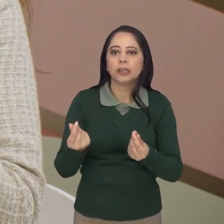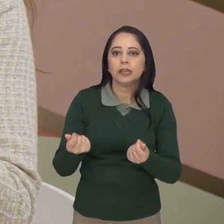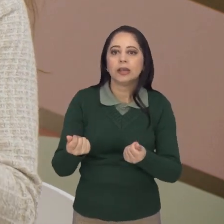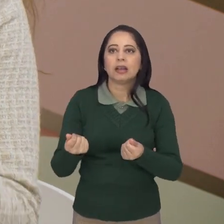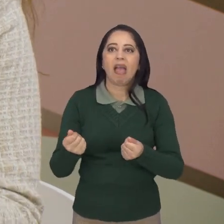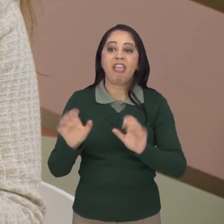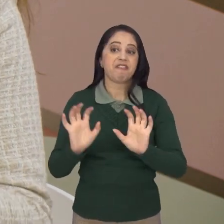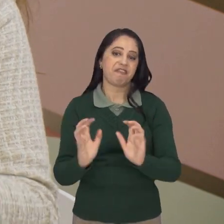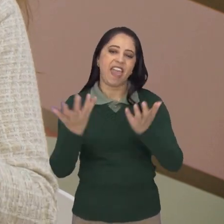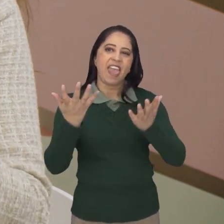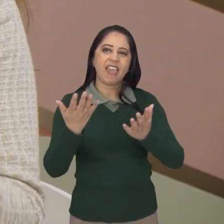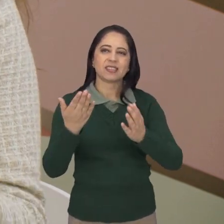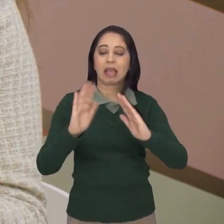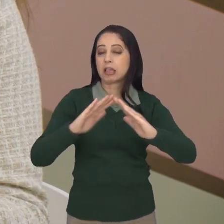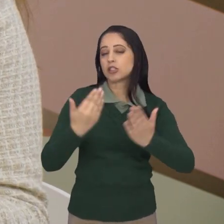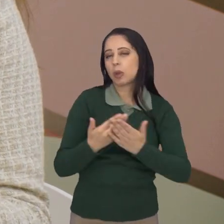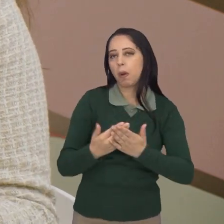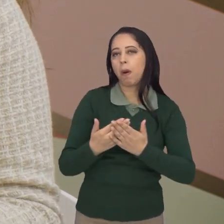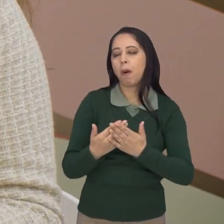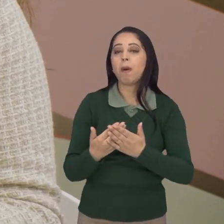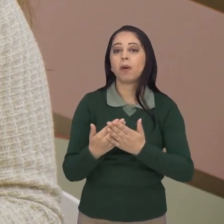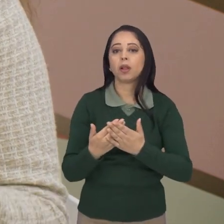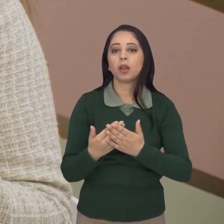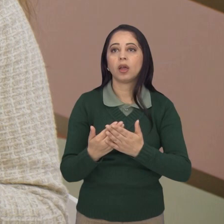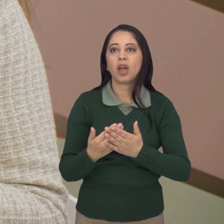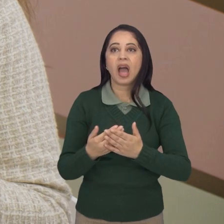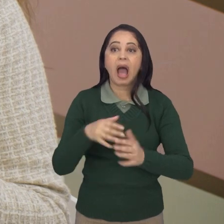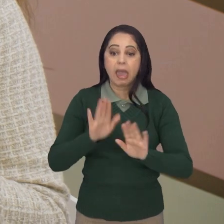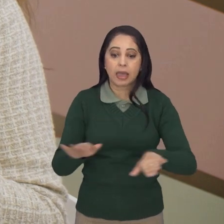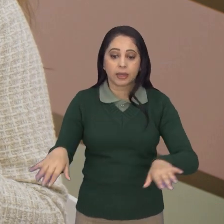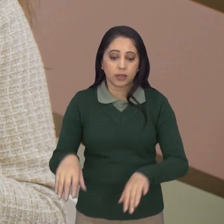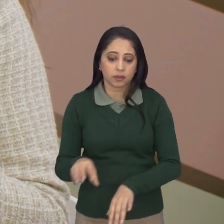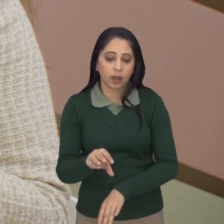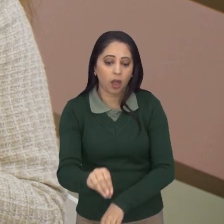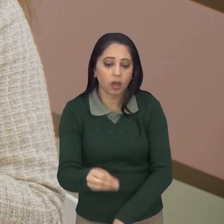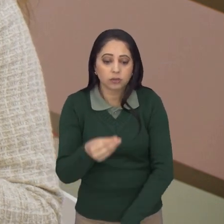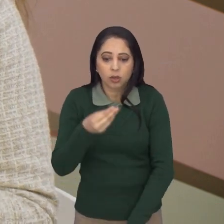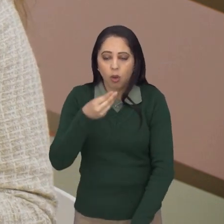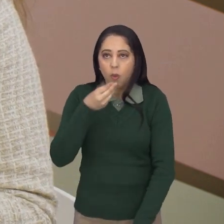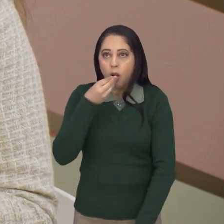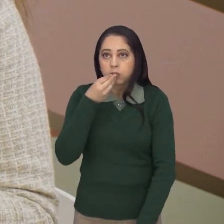numa festinha, foi na escola. Tem pacientes que às vezes